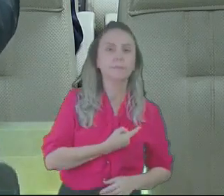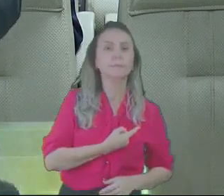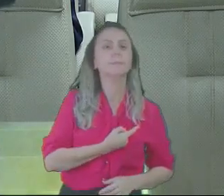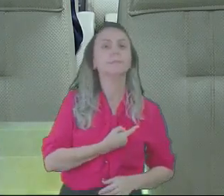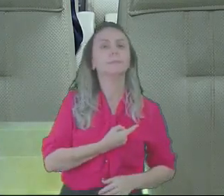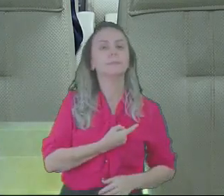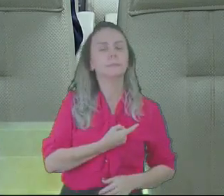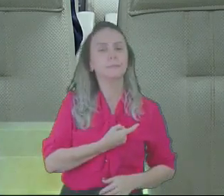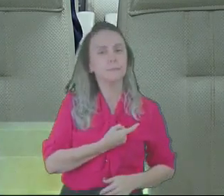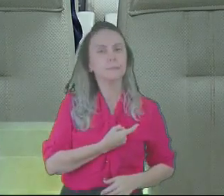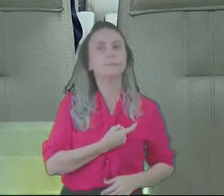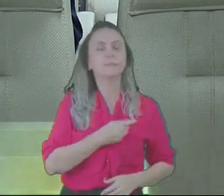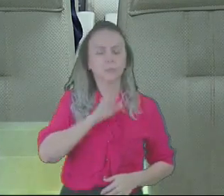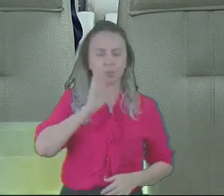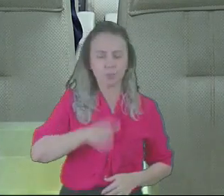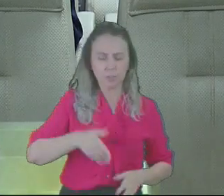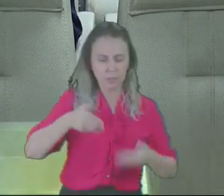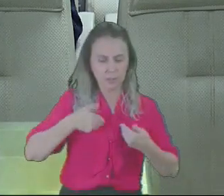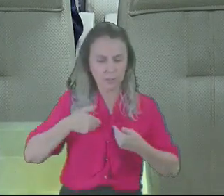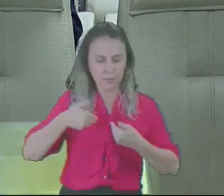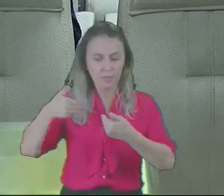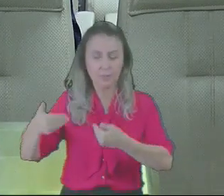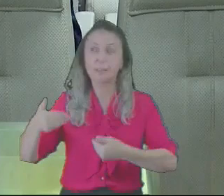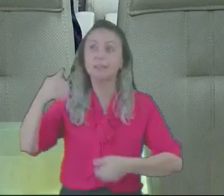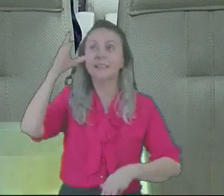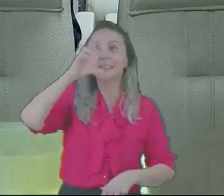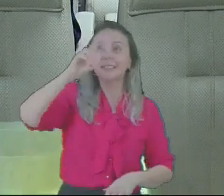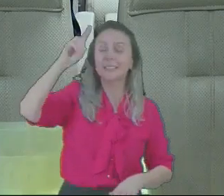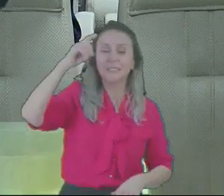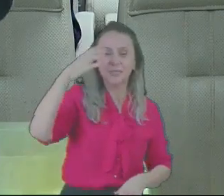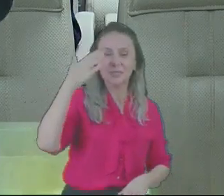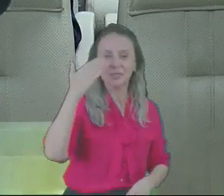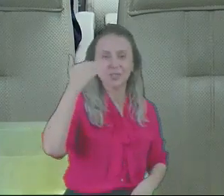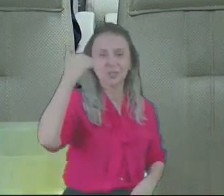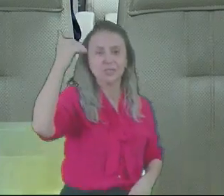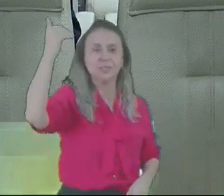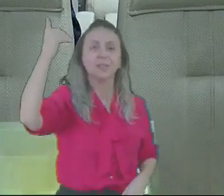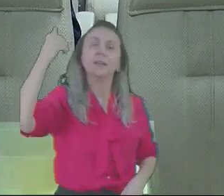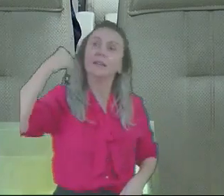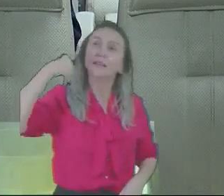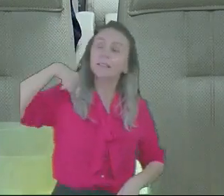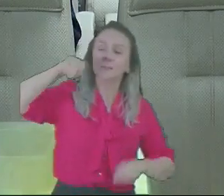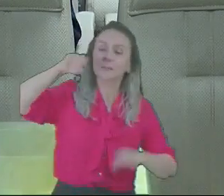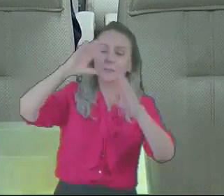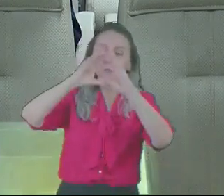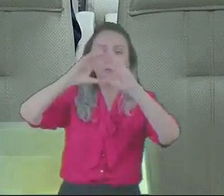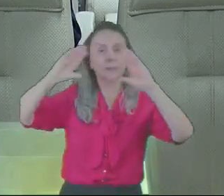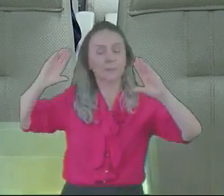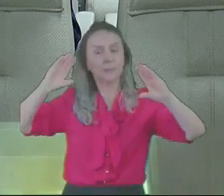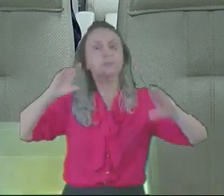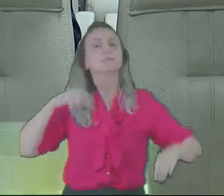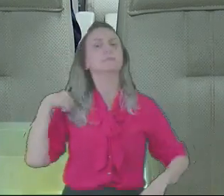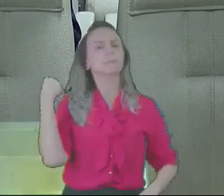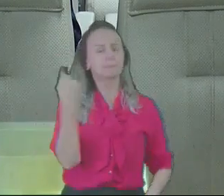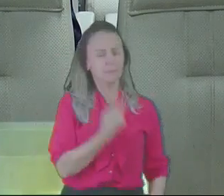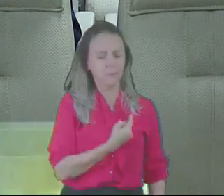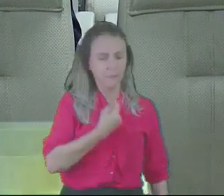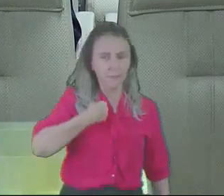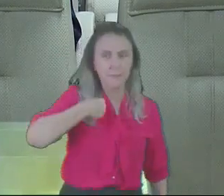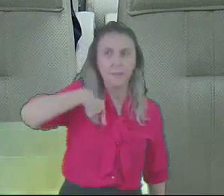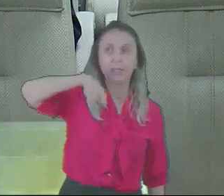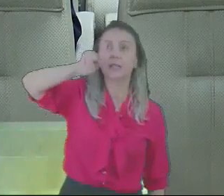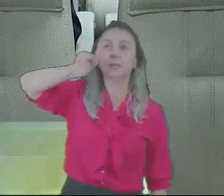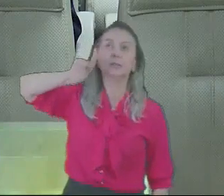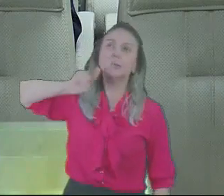convidados e o mestre um dia vai me chamar para estarmos com ele para todos sempre e nós vamos subir nós vamos